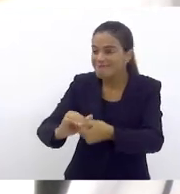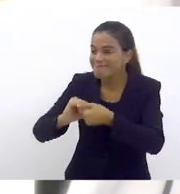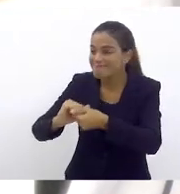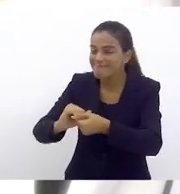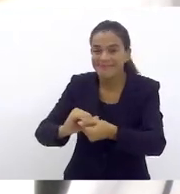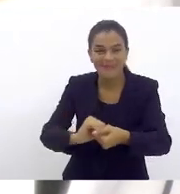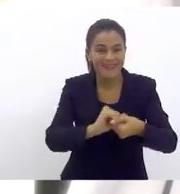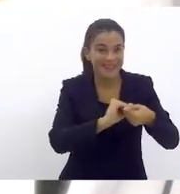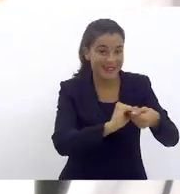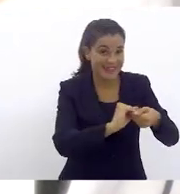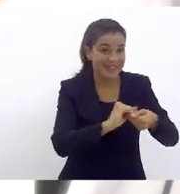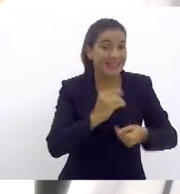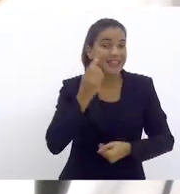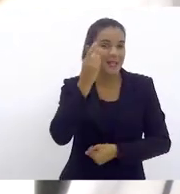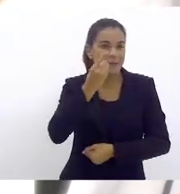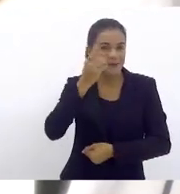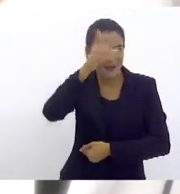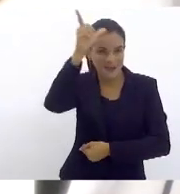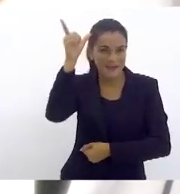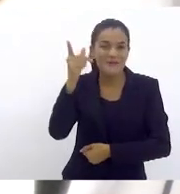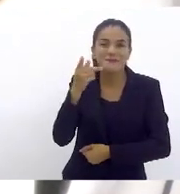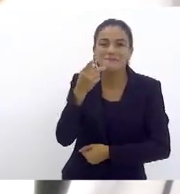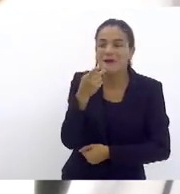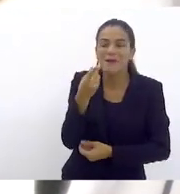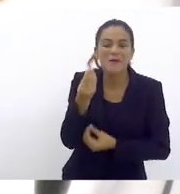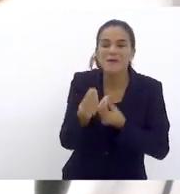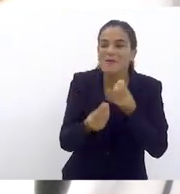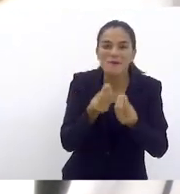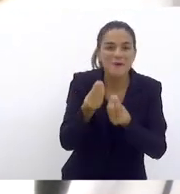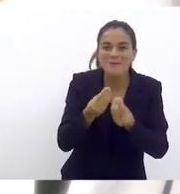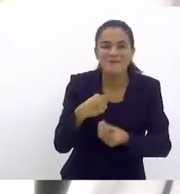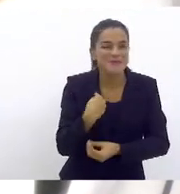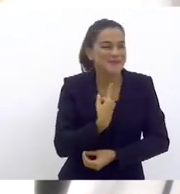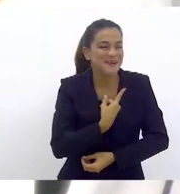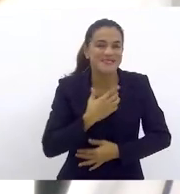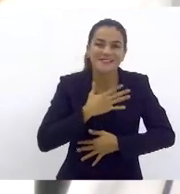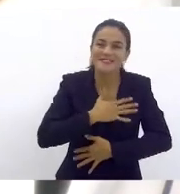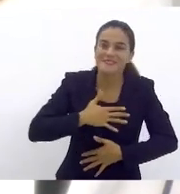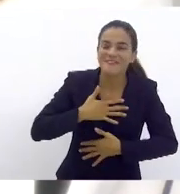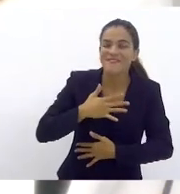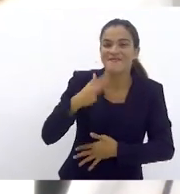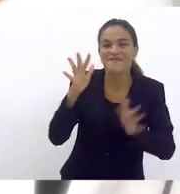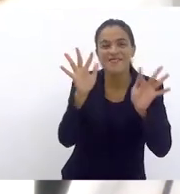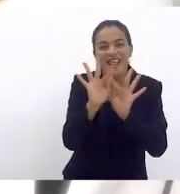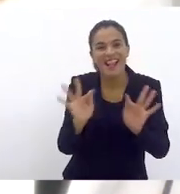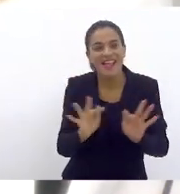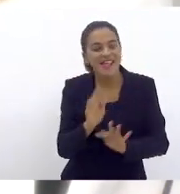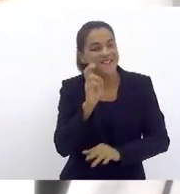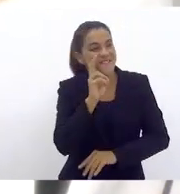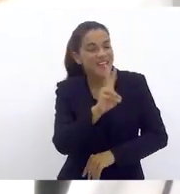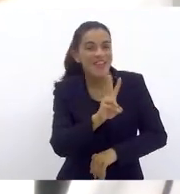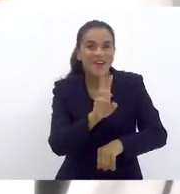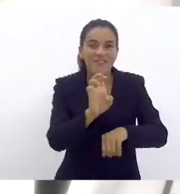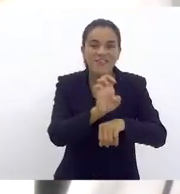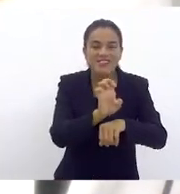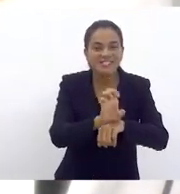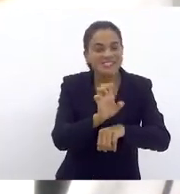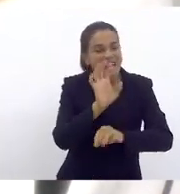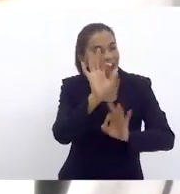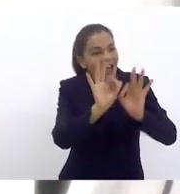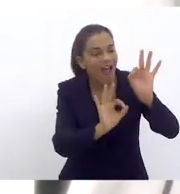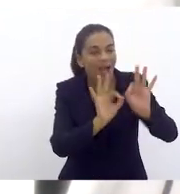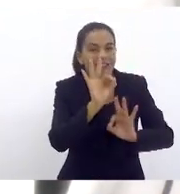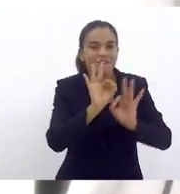lugar da fala do deputado Luiz Paulo como a gente fica feliz de ver o nosso estado começando a planejar o desenvolvimento